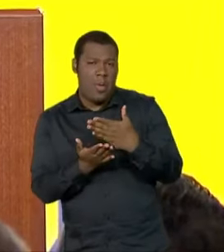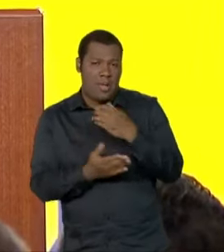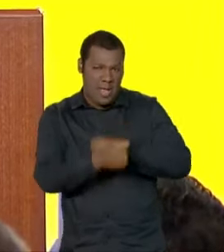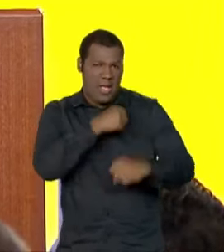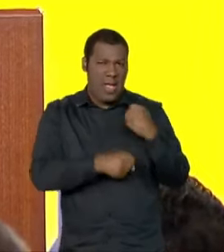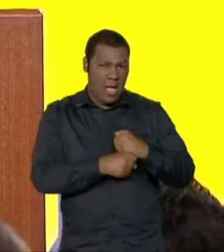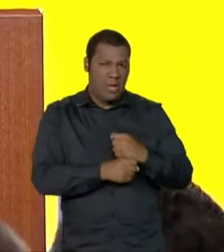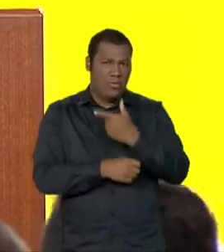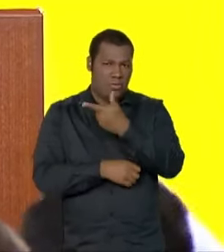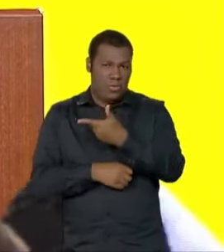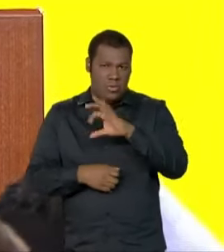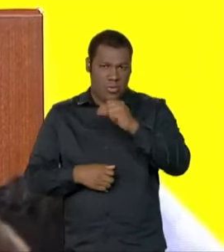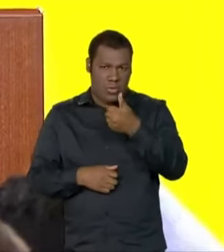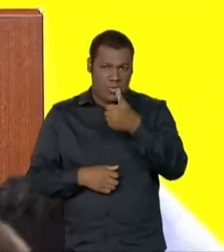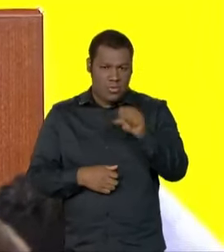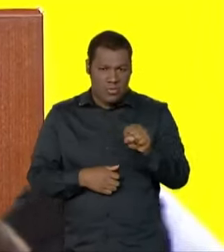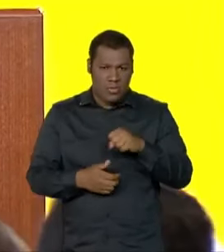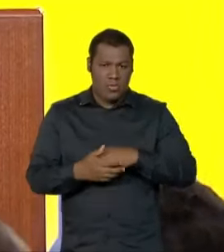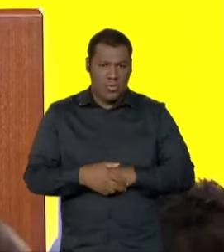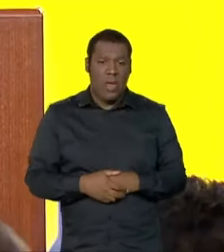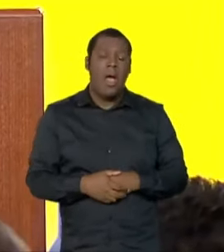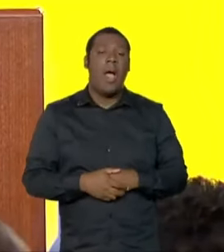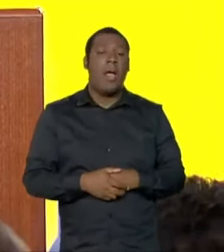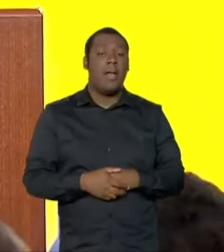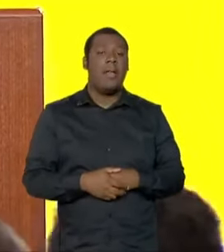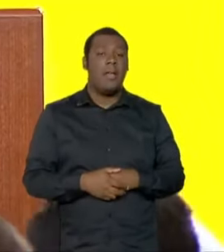2018, mas já estamos em 2024, né?